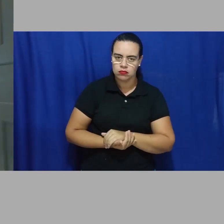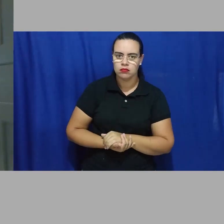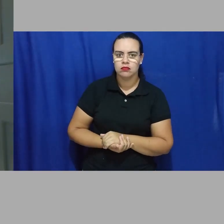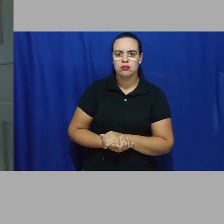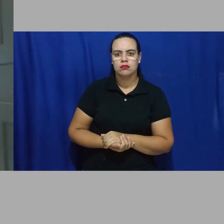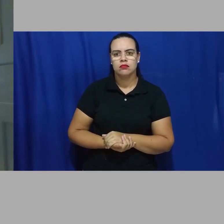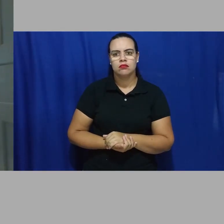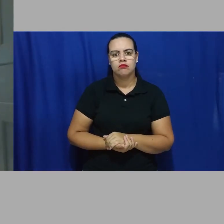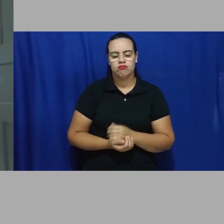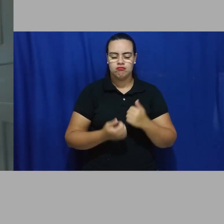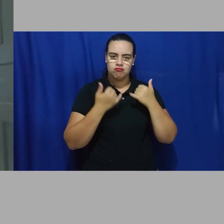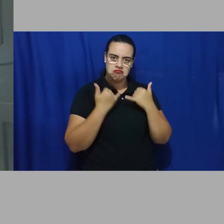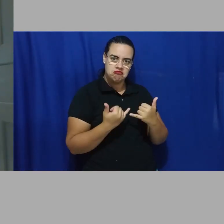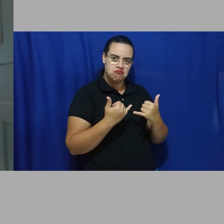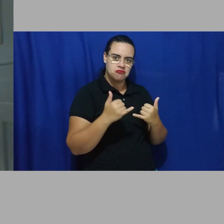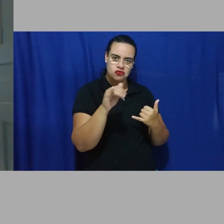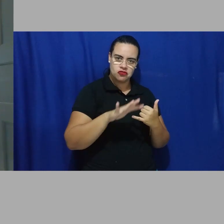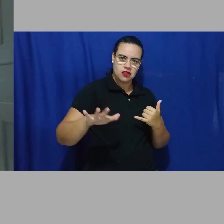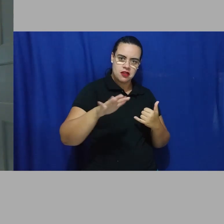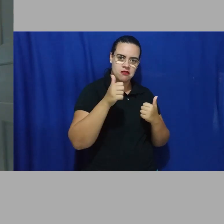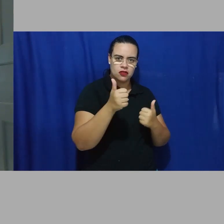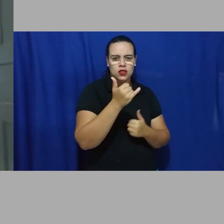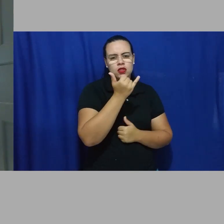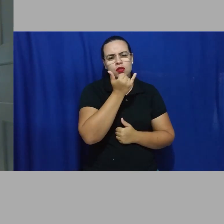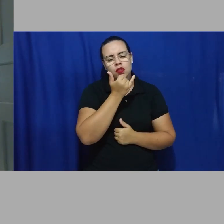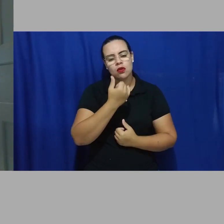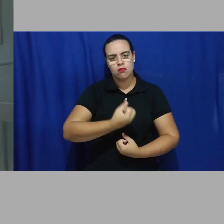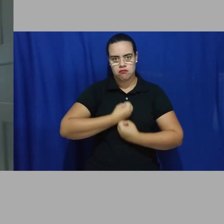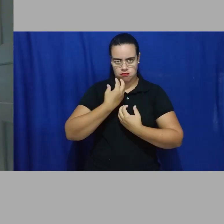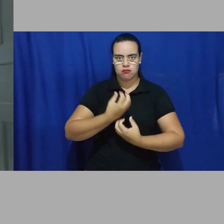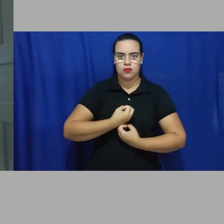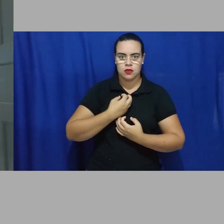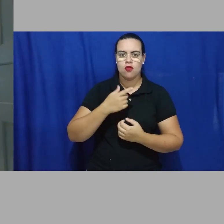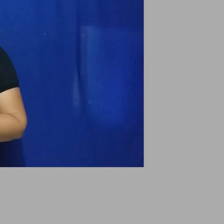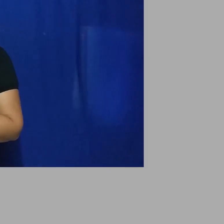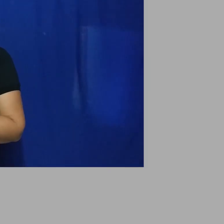Valeu aí, geral que escutou a poesia. Mais uma vez, obrigado.